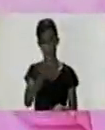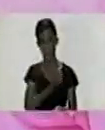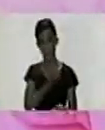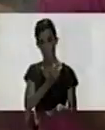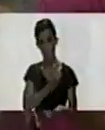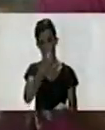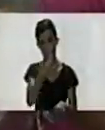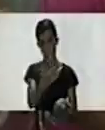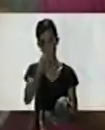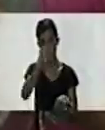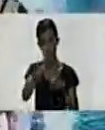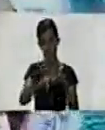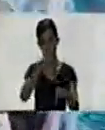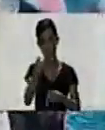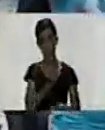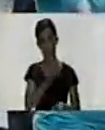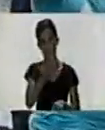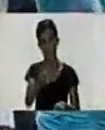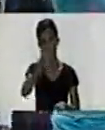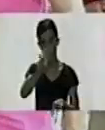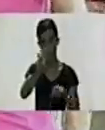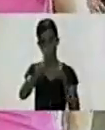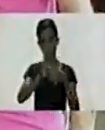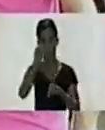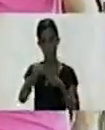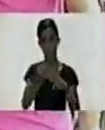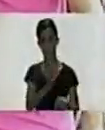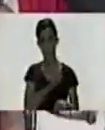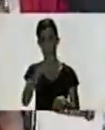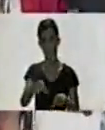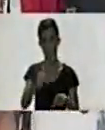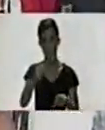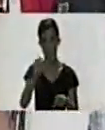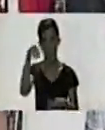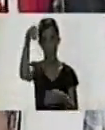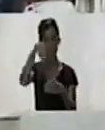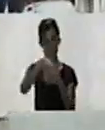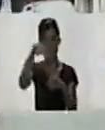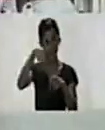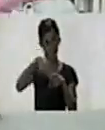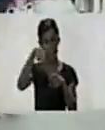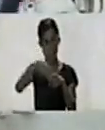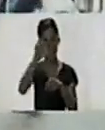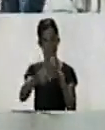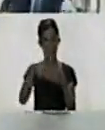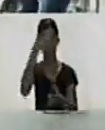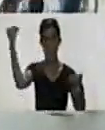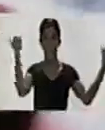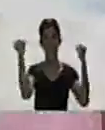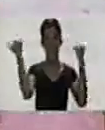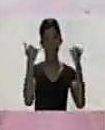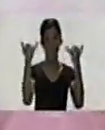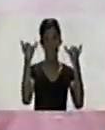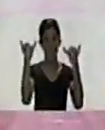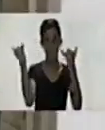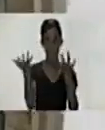Eu sou 25. E o meu voto é pro doutor. Quero ouvir,